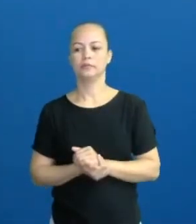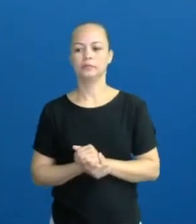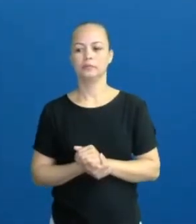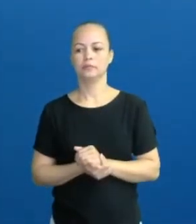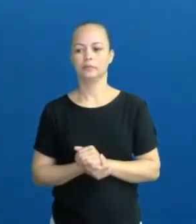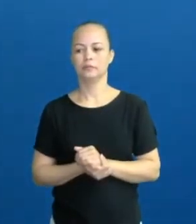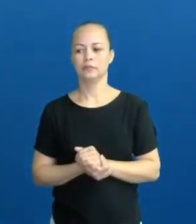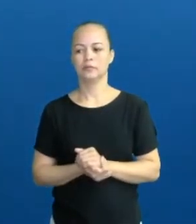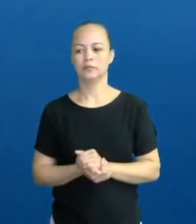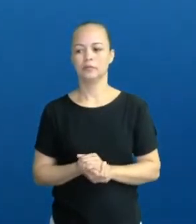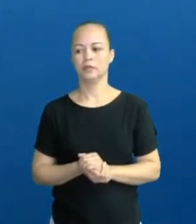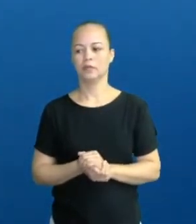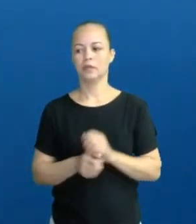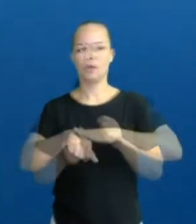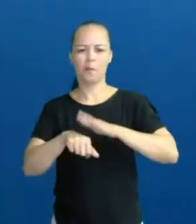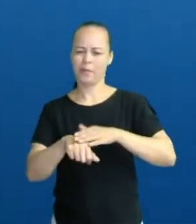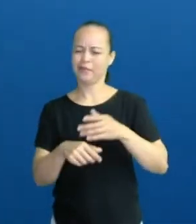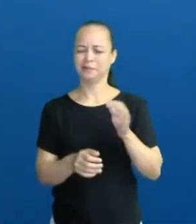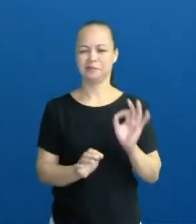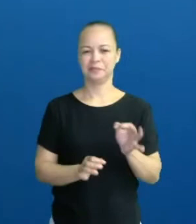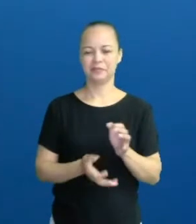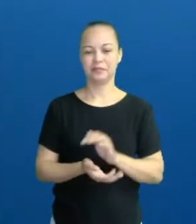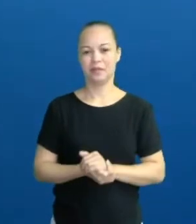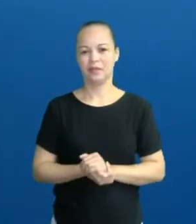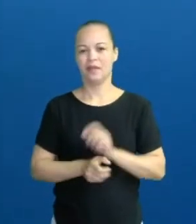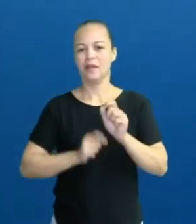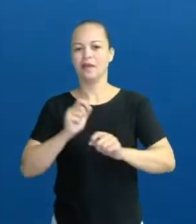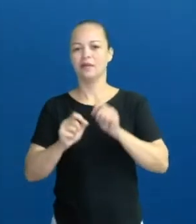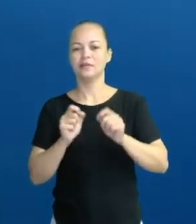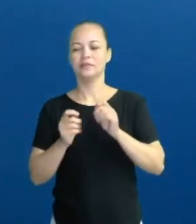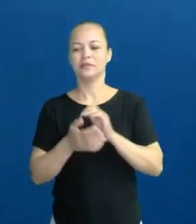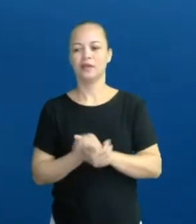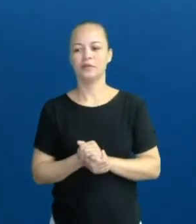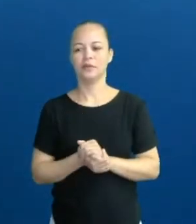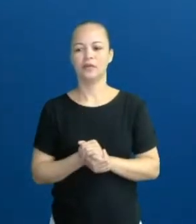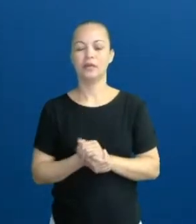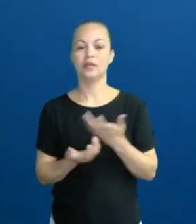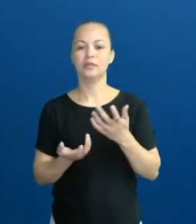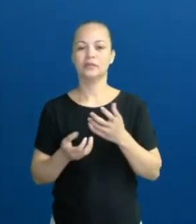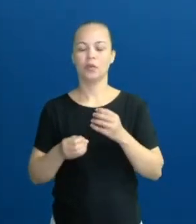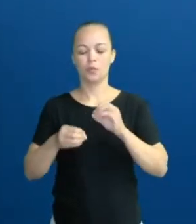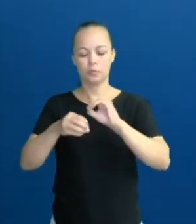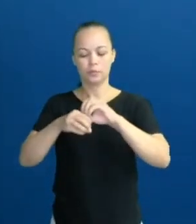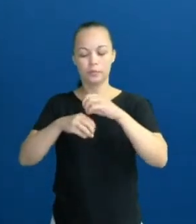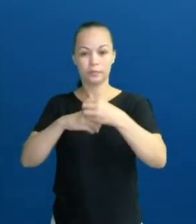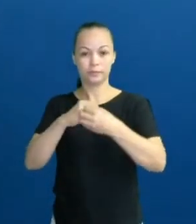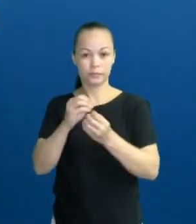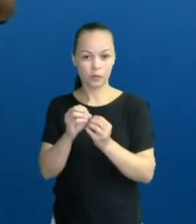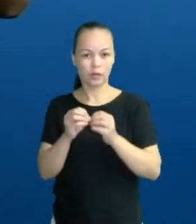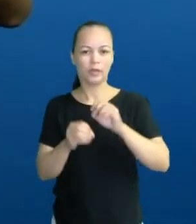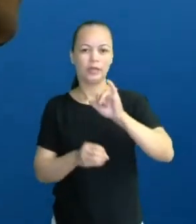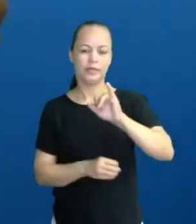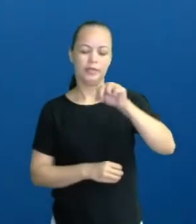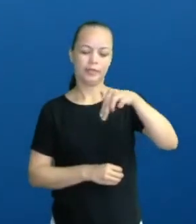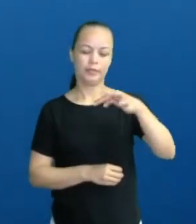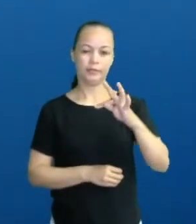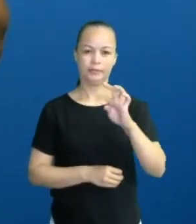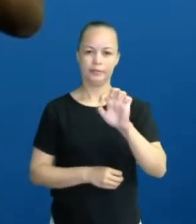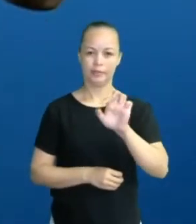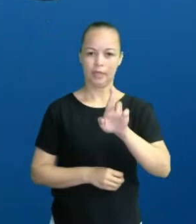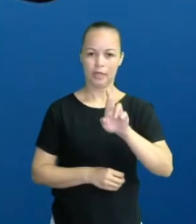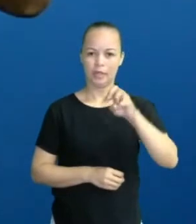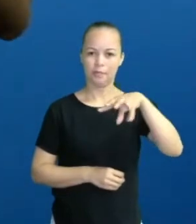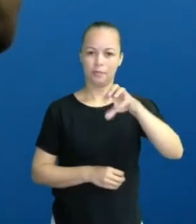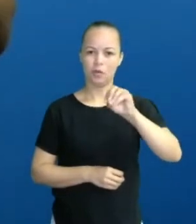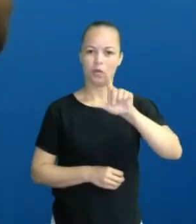Professor, tu poderia colocar o próximo slide, por gentileza? Então, como eu tinha falado para você, no momento aqui, ó, intermoleculares. E aí, gente, vou chamar a atenção de